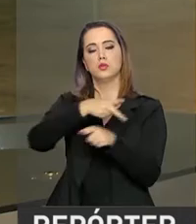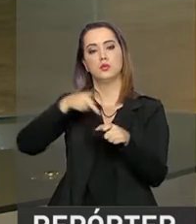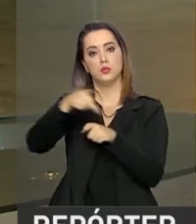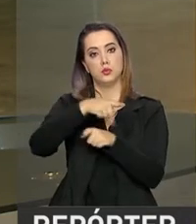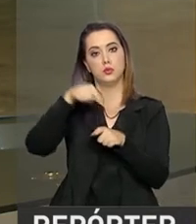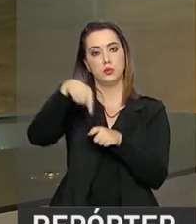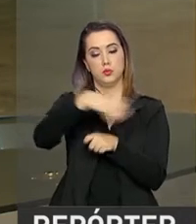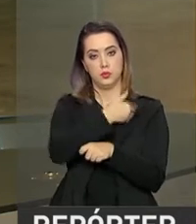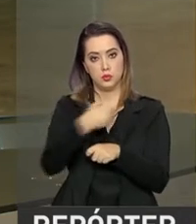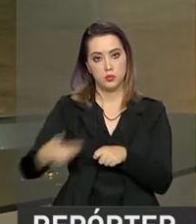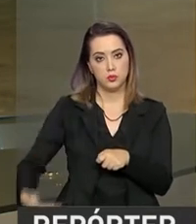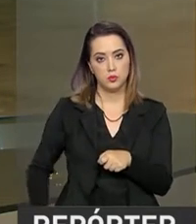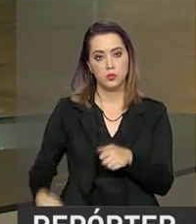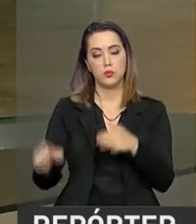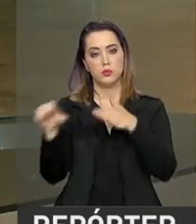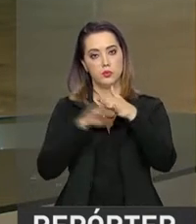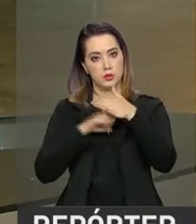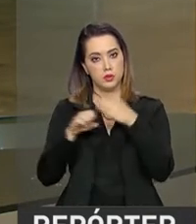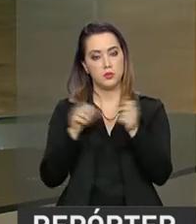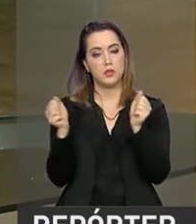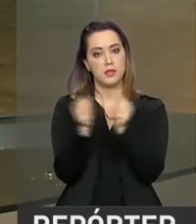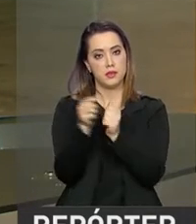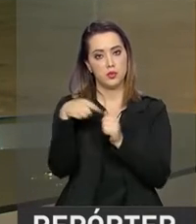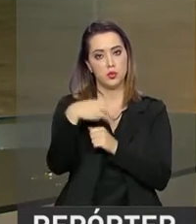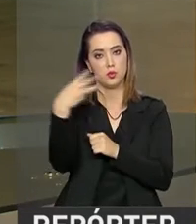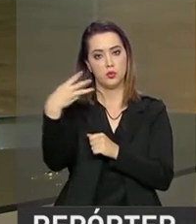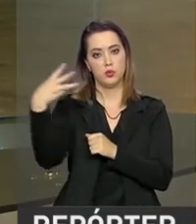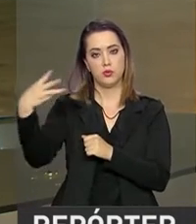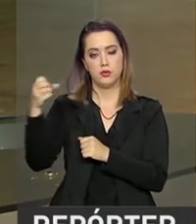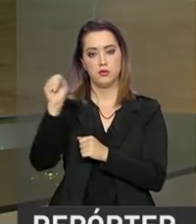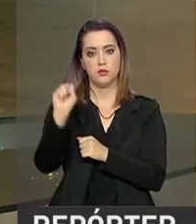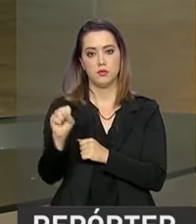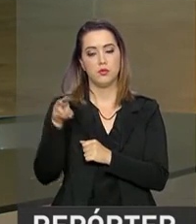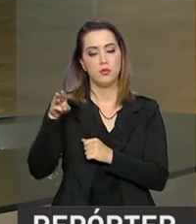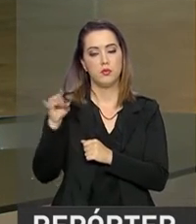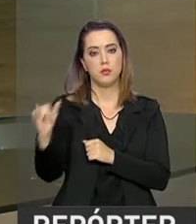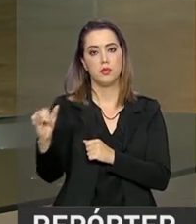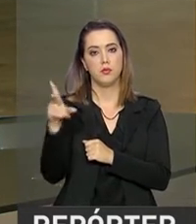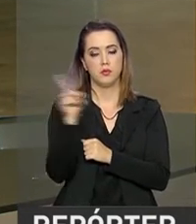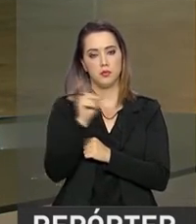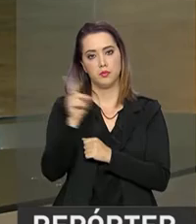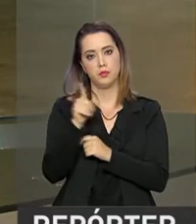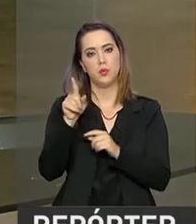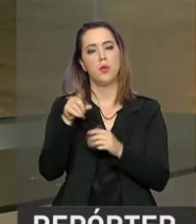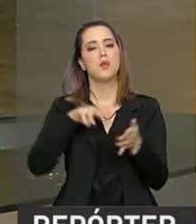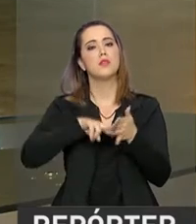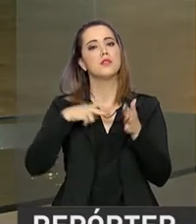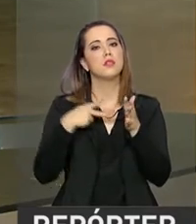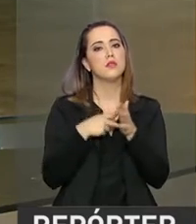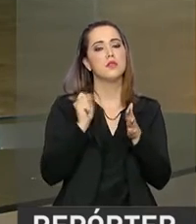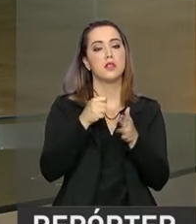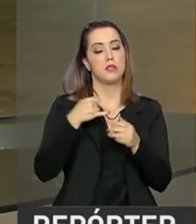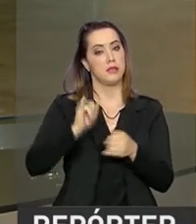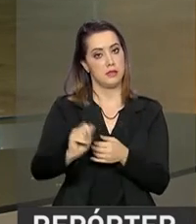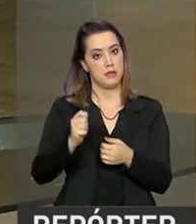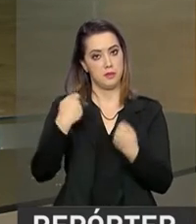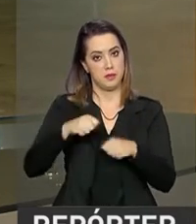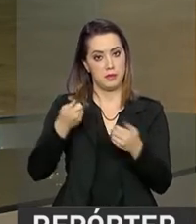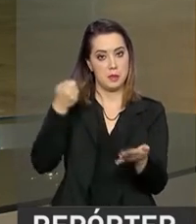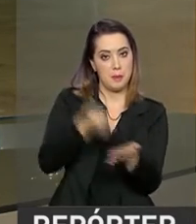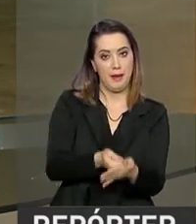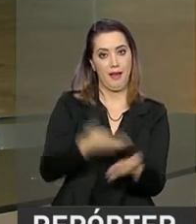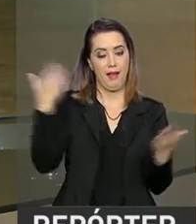em Julho somou 338 milhões de dólares ou seja se o Brasil tivesse que pagar imediatamente